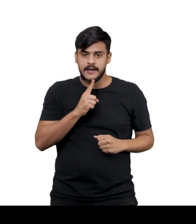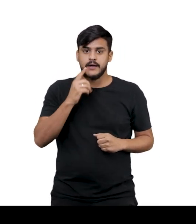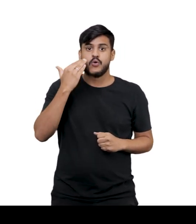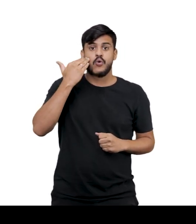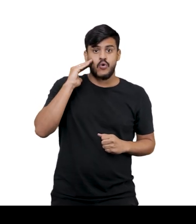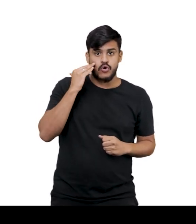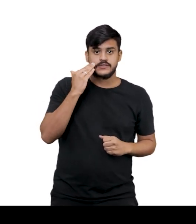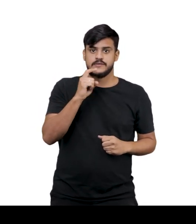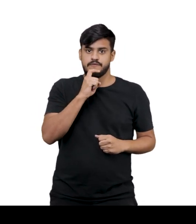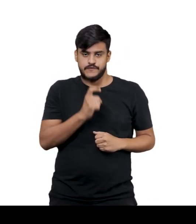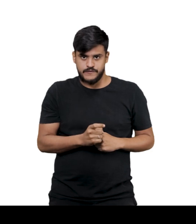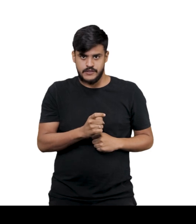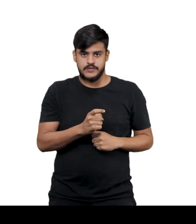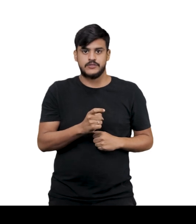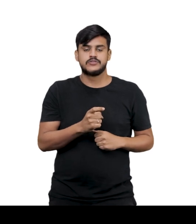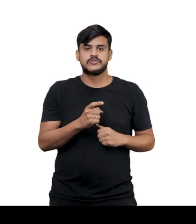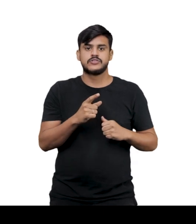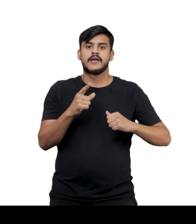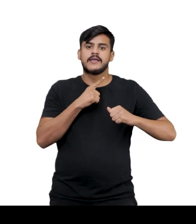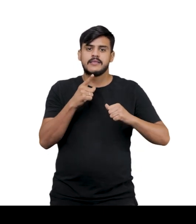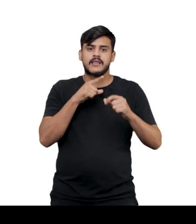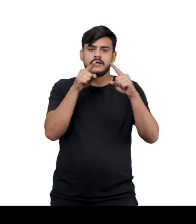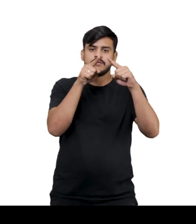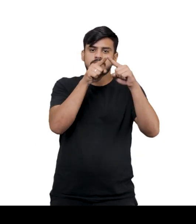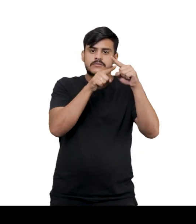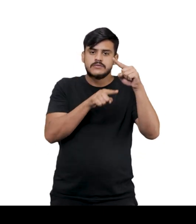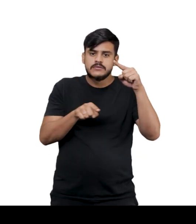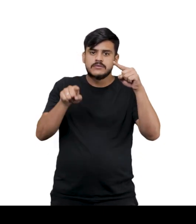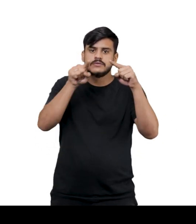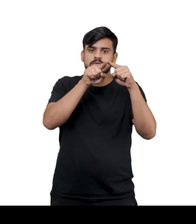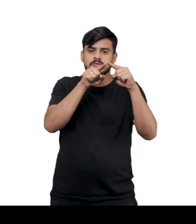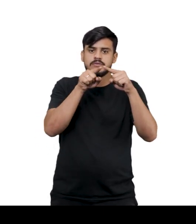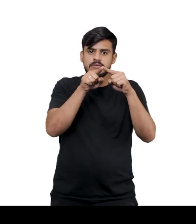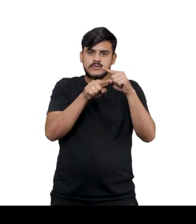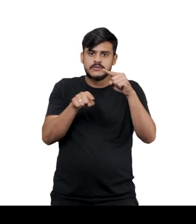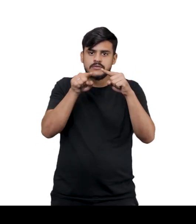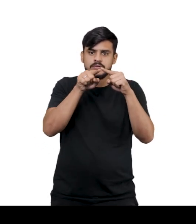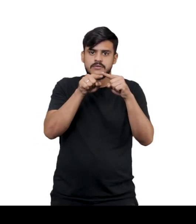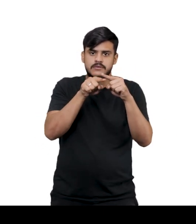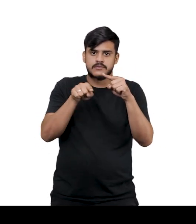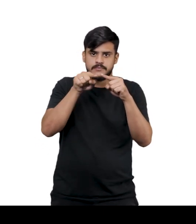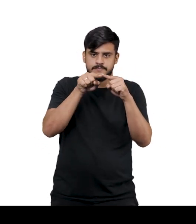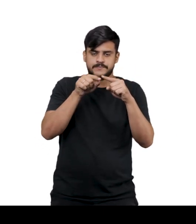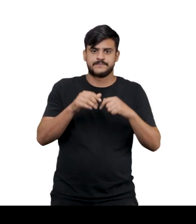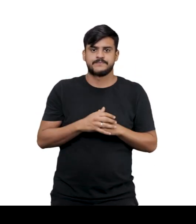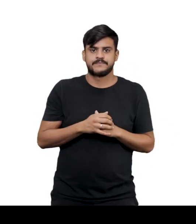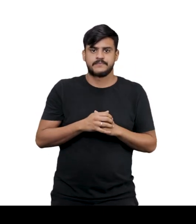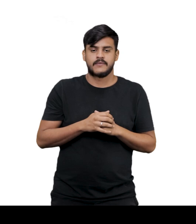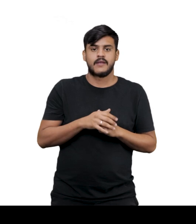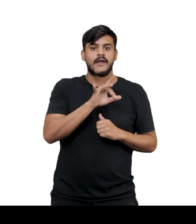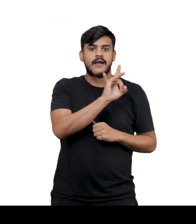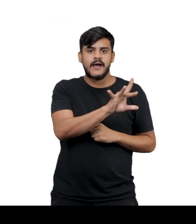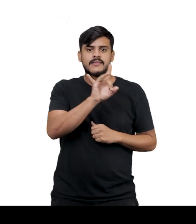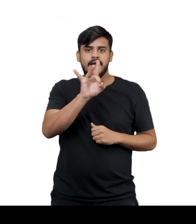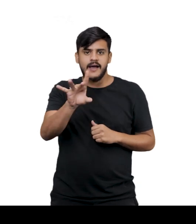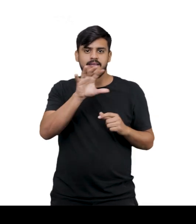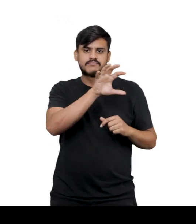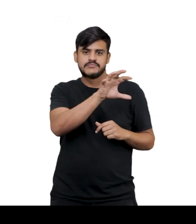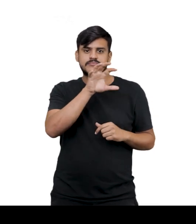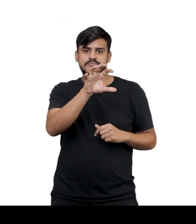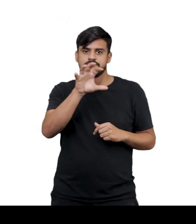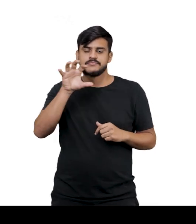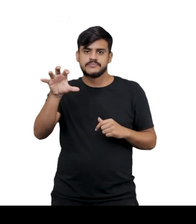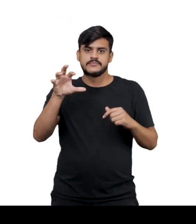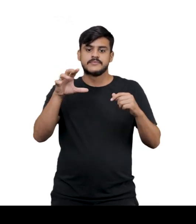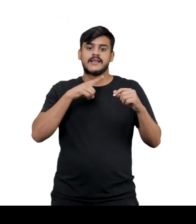laranja, amarelo, rosa e verde, dispostos em camadas circulares sobrepostas. Ao redor de